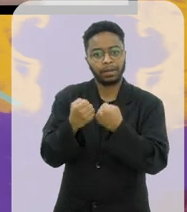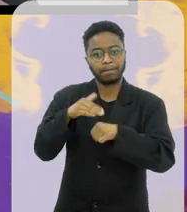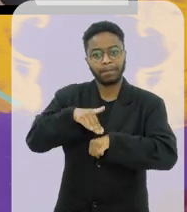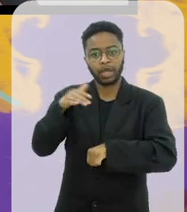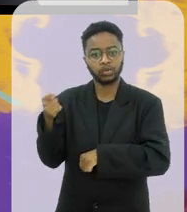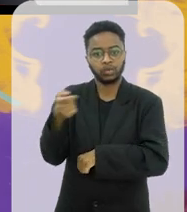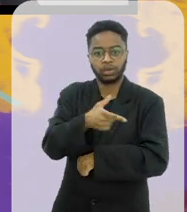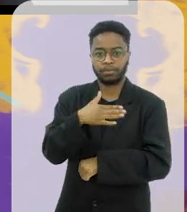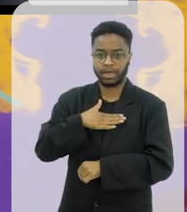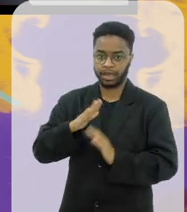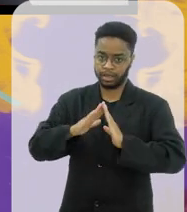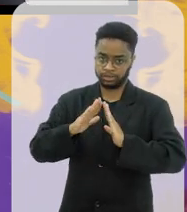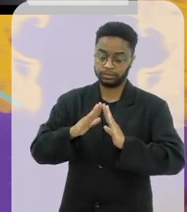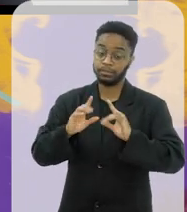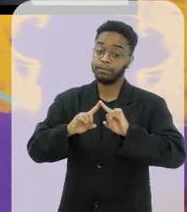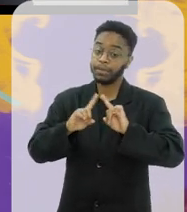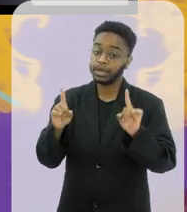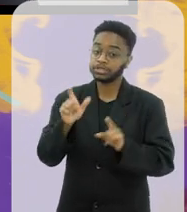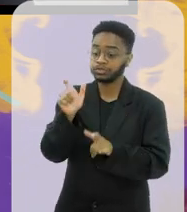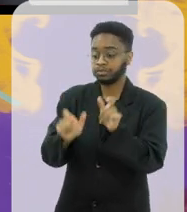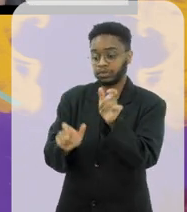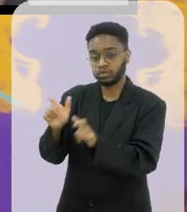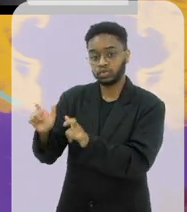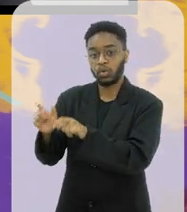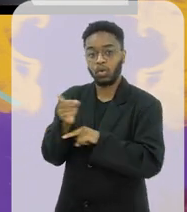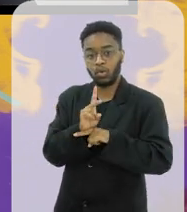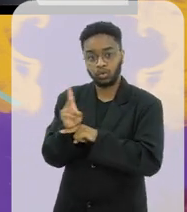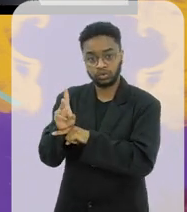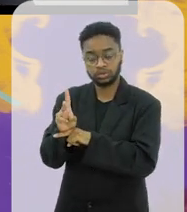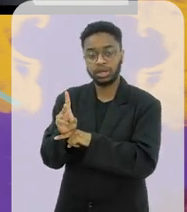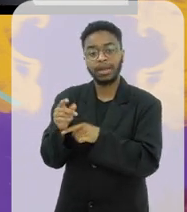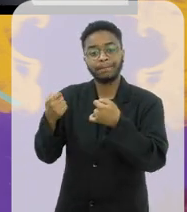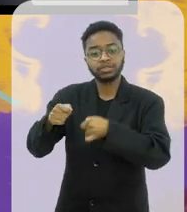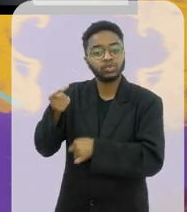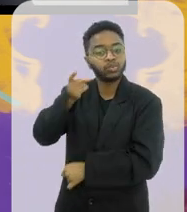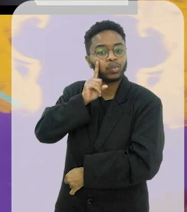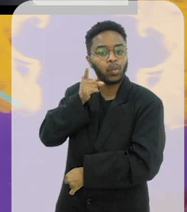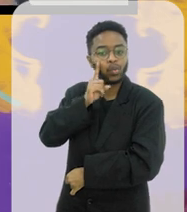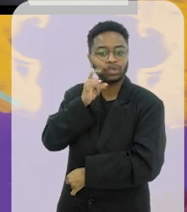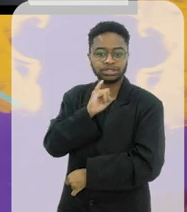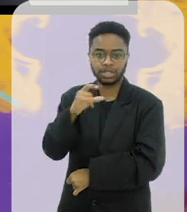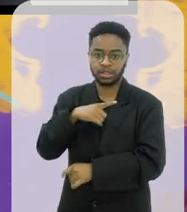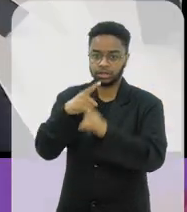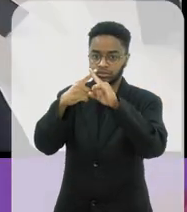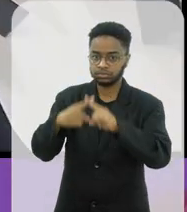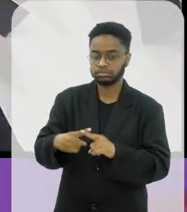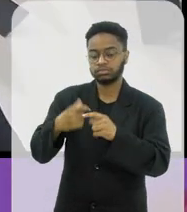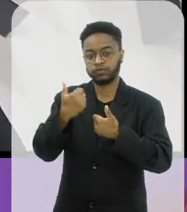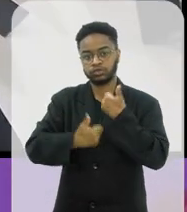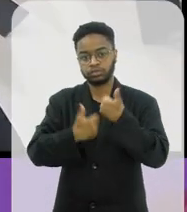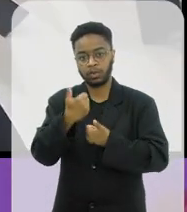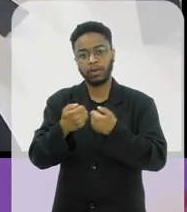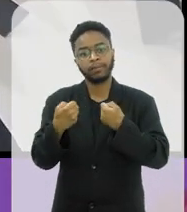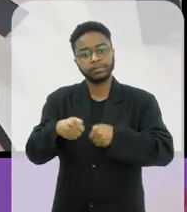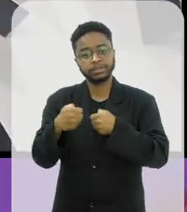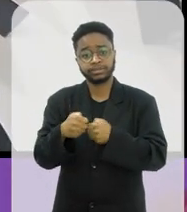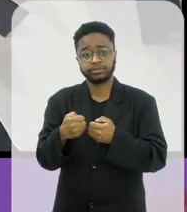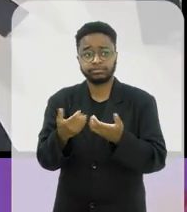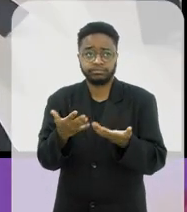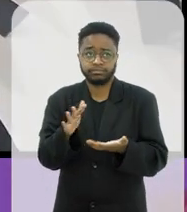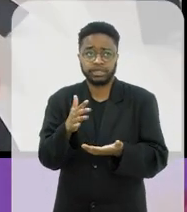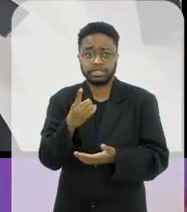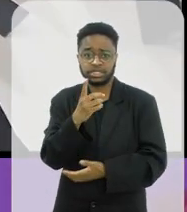na minha casa. Então, essas pessoas precisam, diariamente, quando tem jogos, de levar no